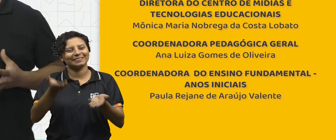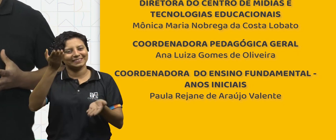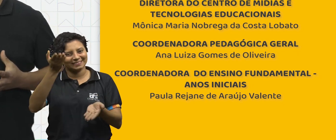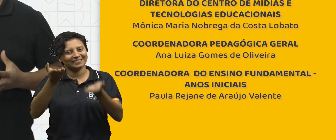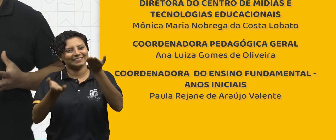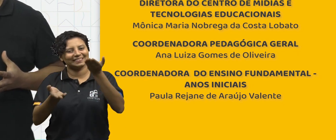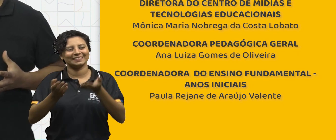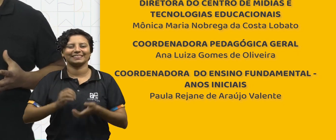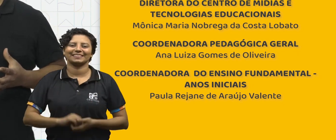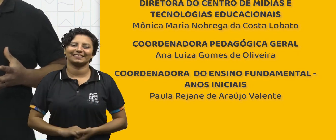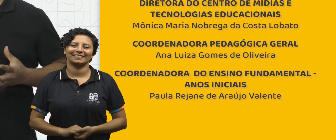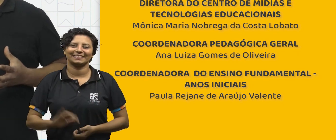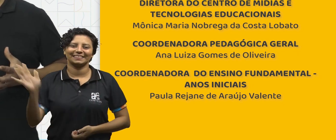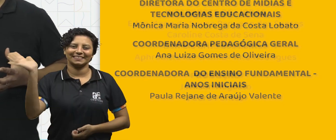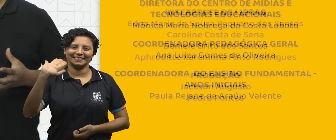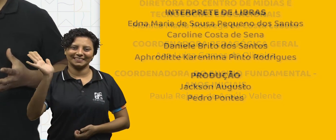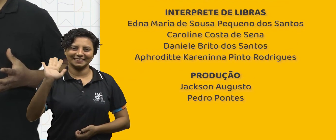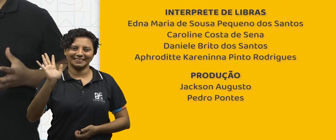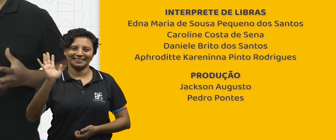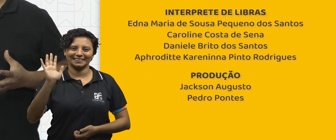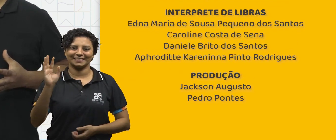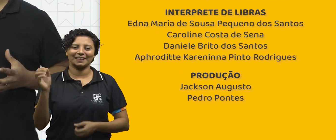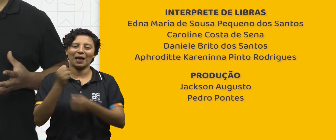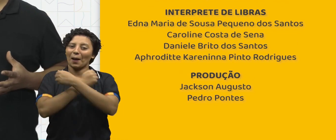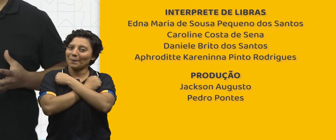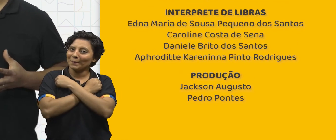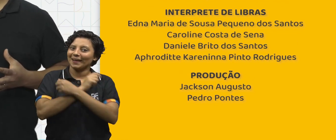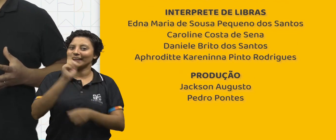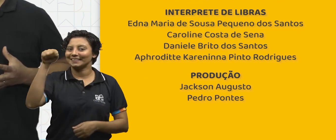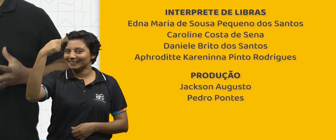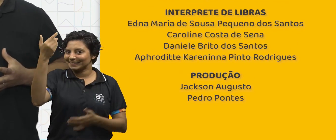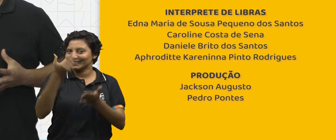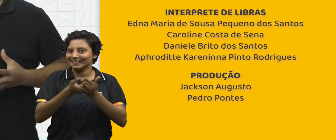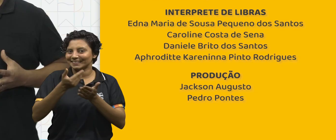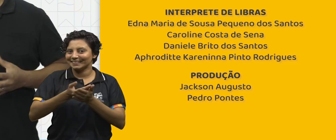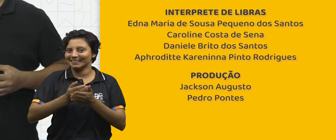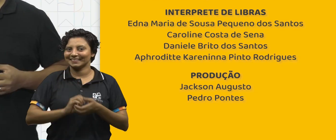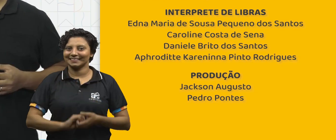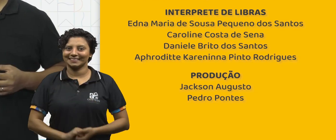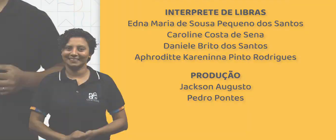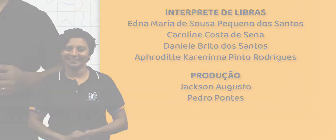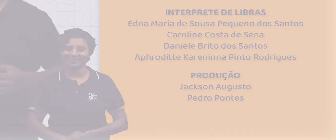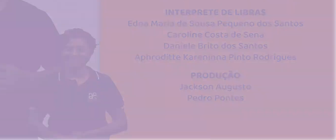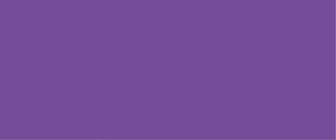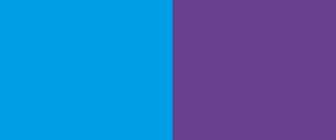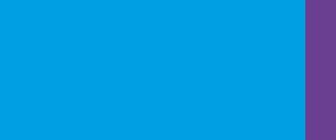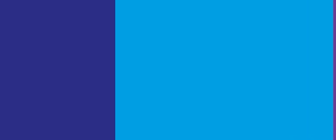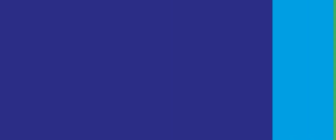diretamente proporcionais. Tchau, tchau, um grande abraço e até a próxima aula!